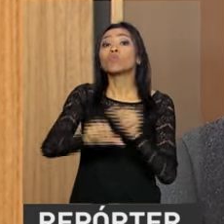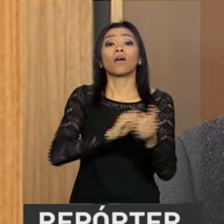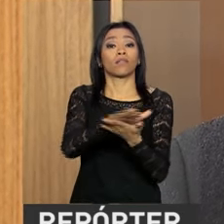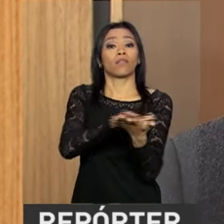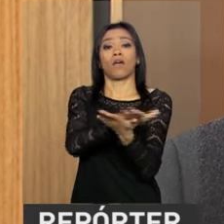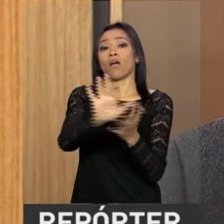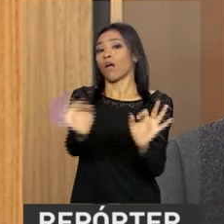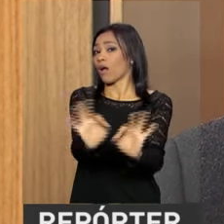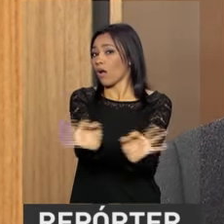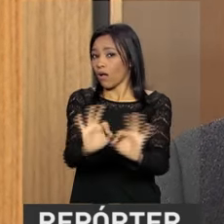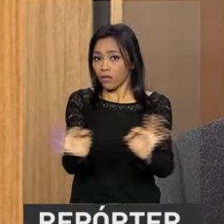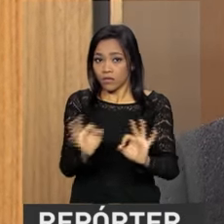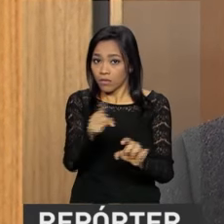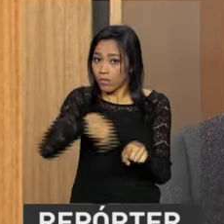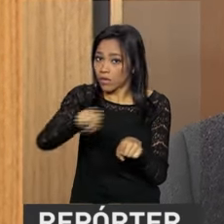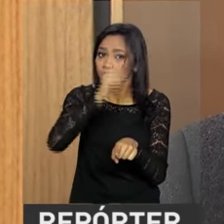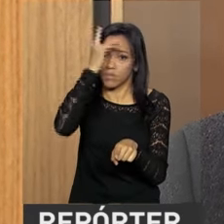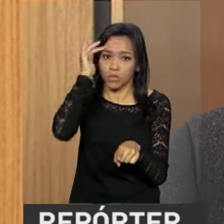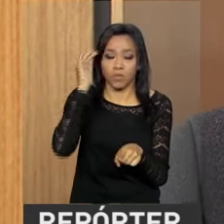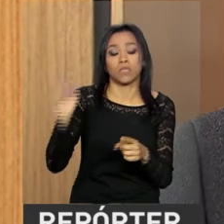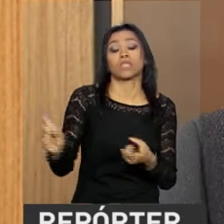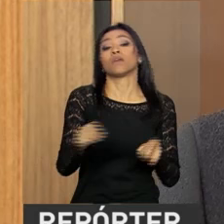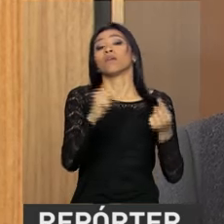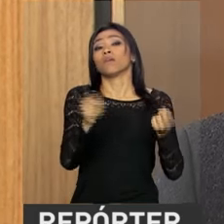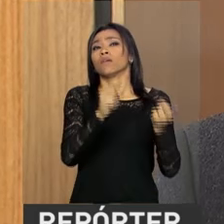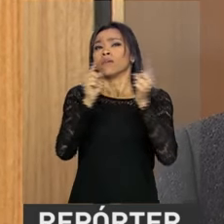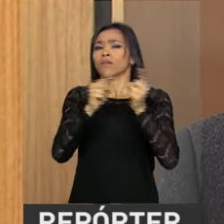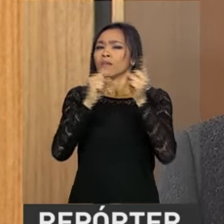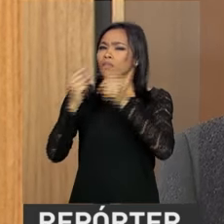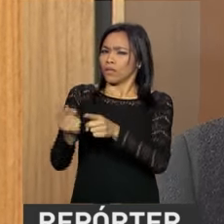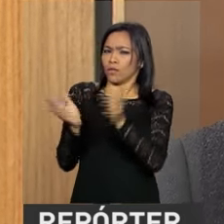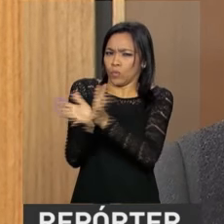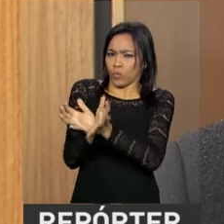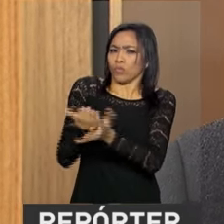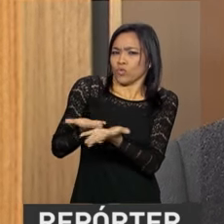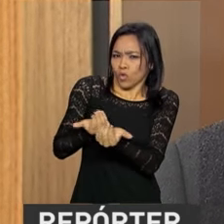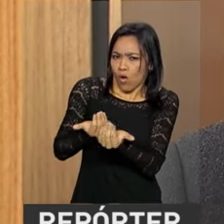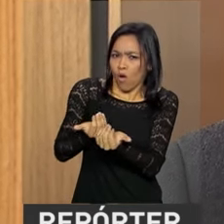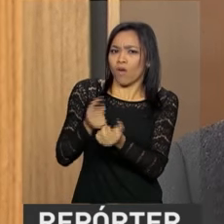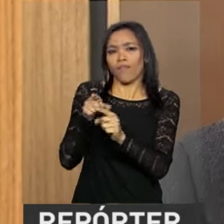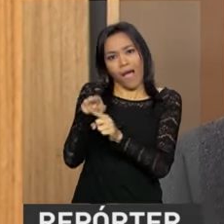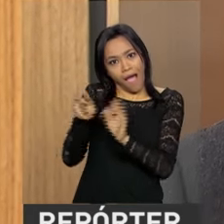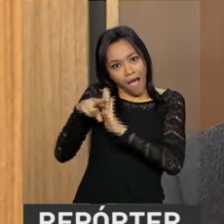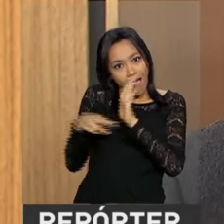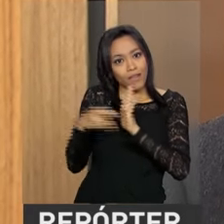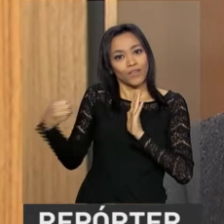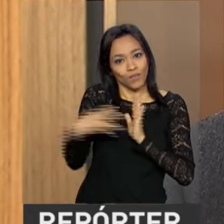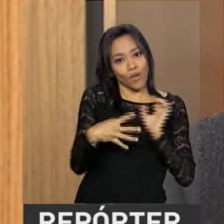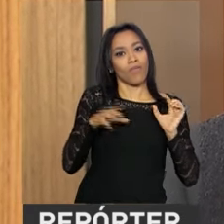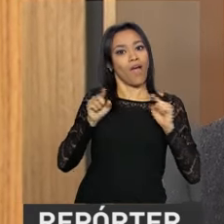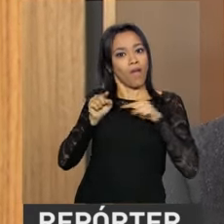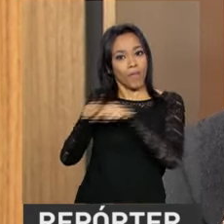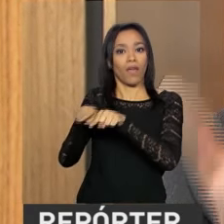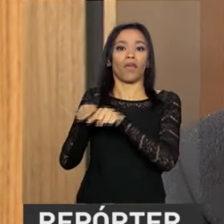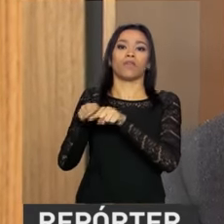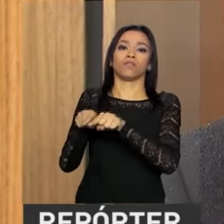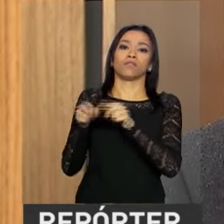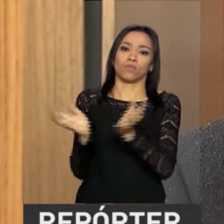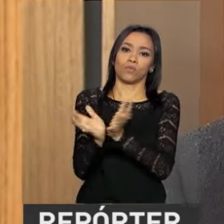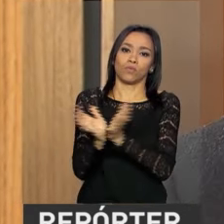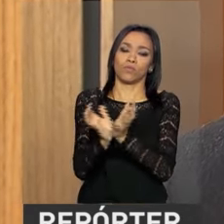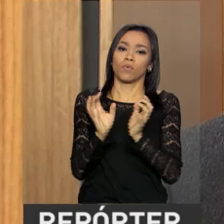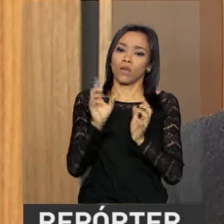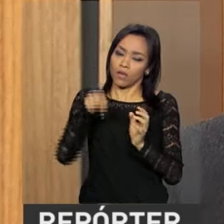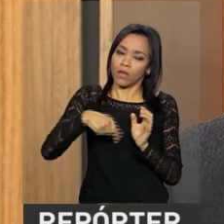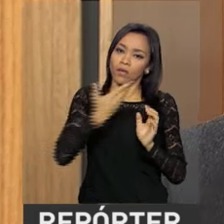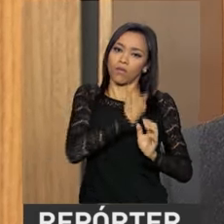absolutamente nada para essas pessoas tem as pessoas mais jovens que aí vão se aplicar as regras novas que não só é o que o governo